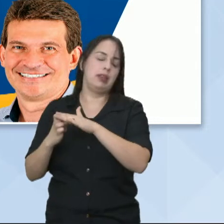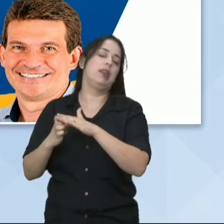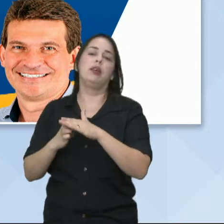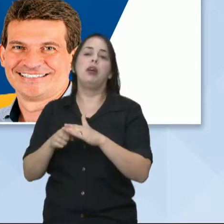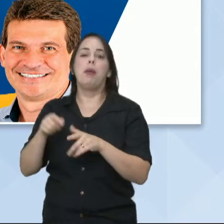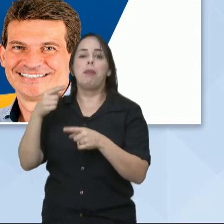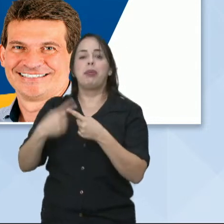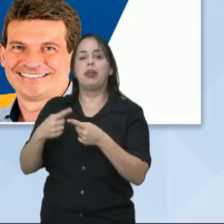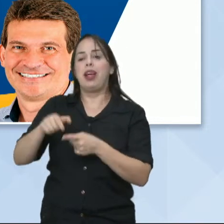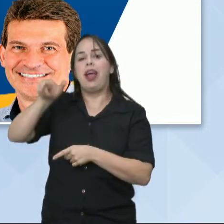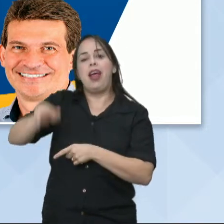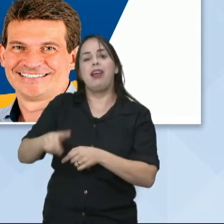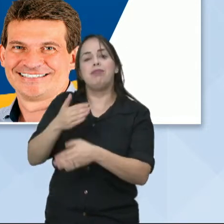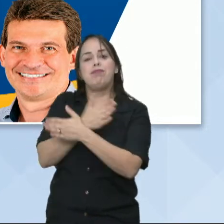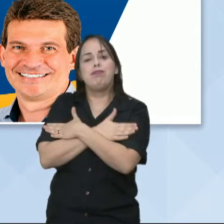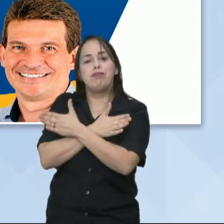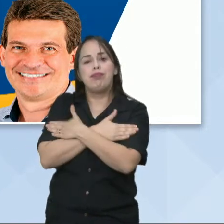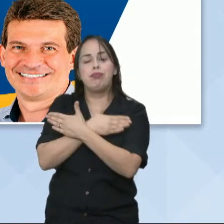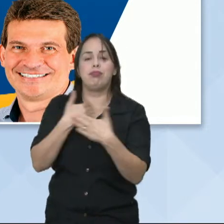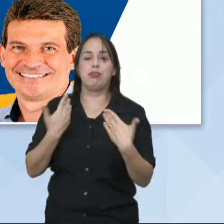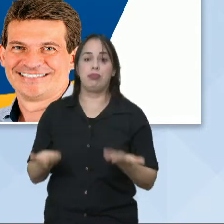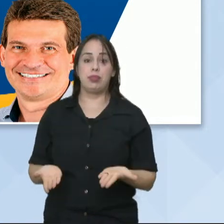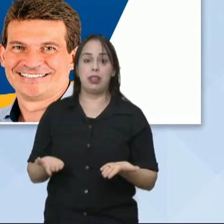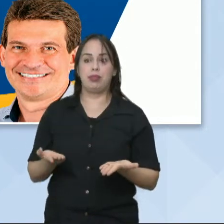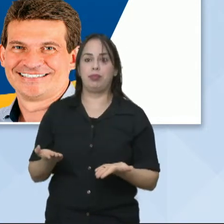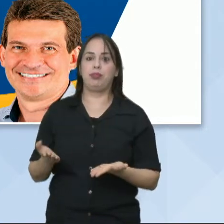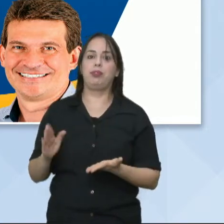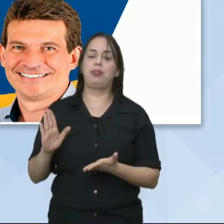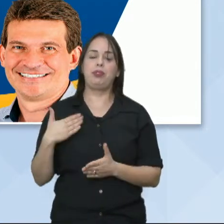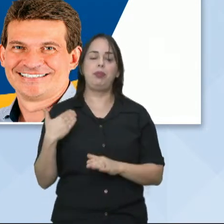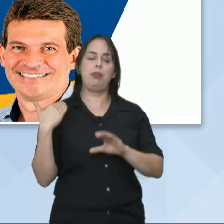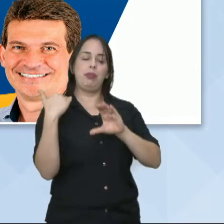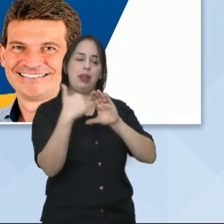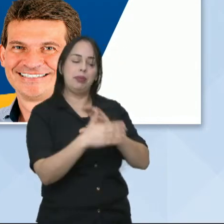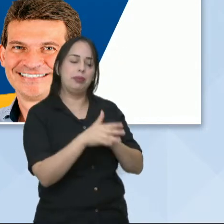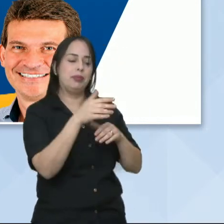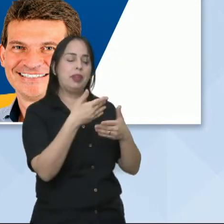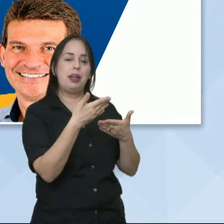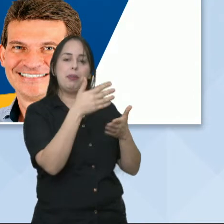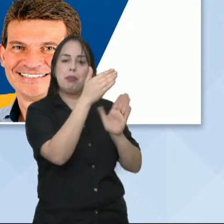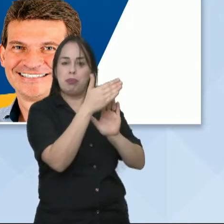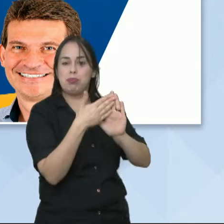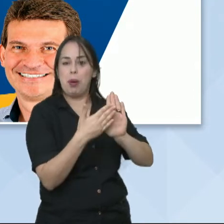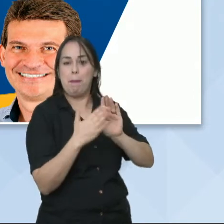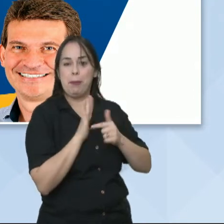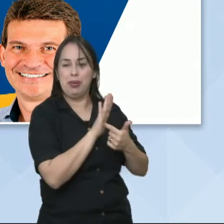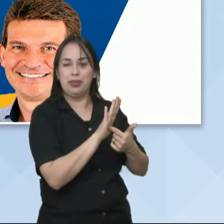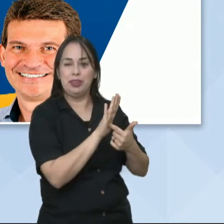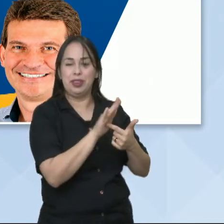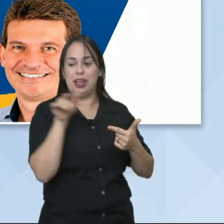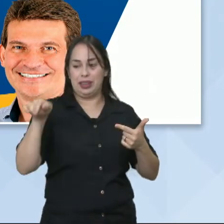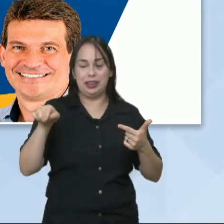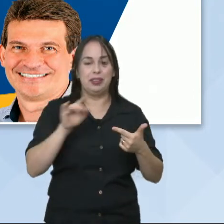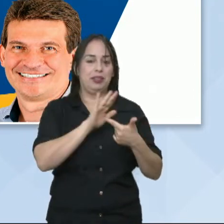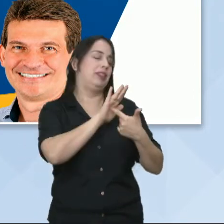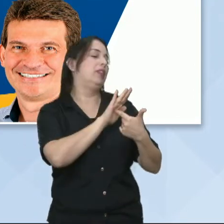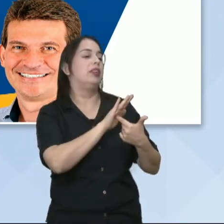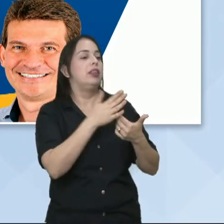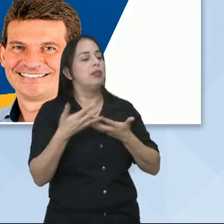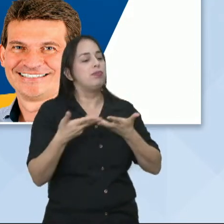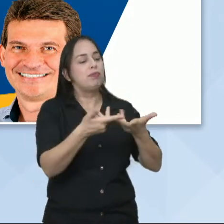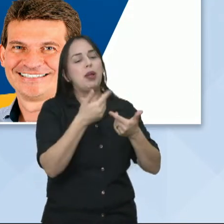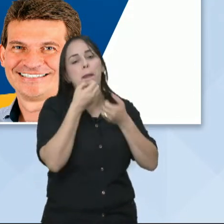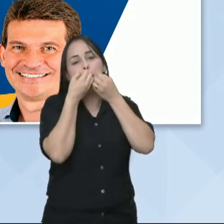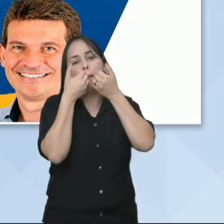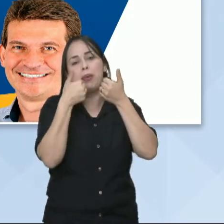tempo estava desempregado. E eu levei até o Pedro, fui muito bem recebido, como toda a equipe da